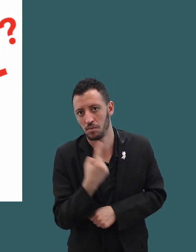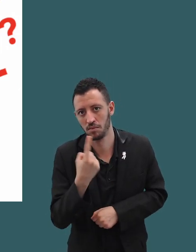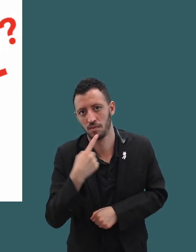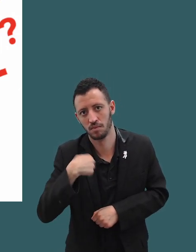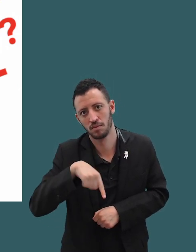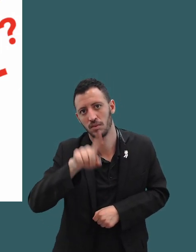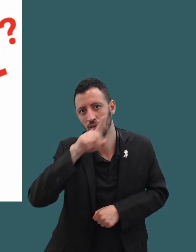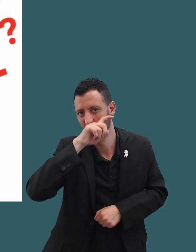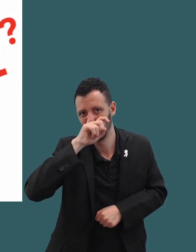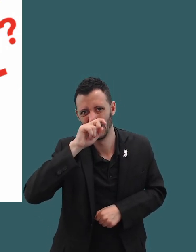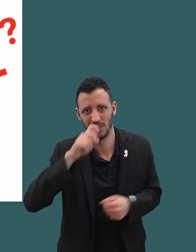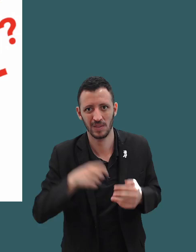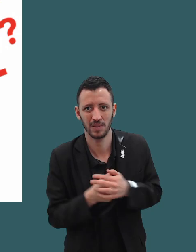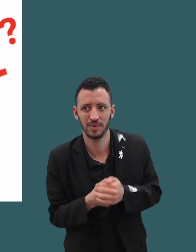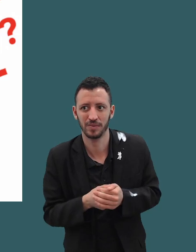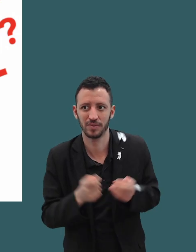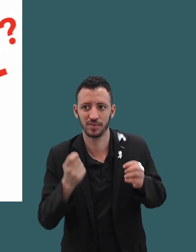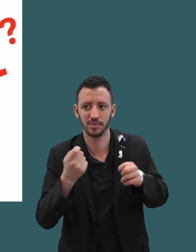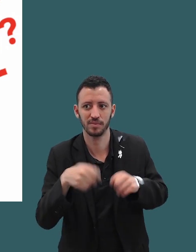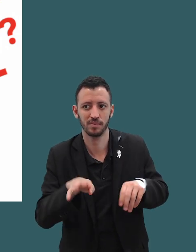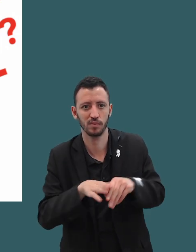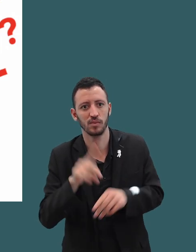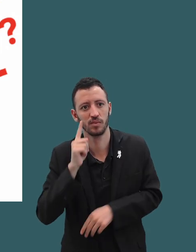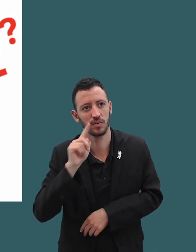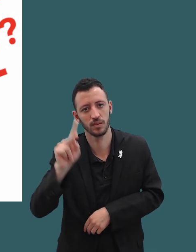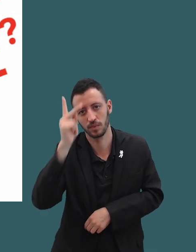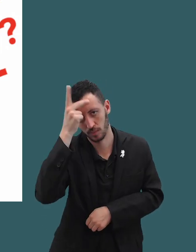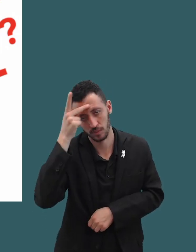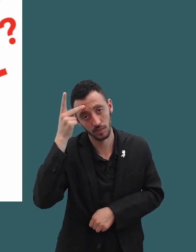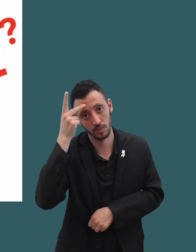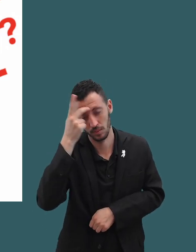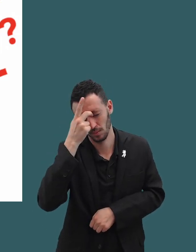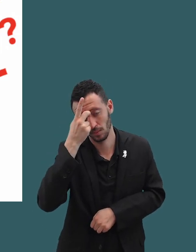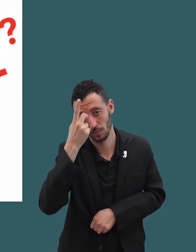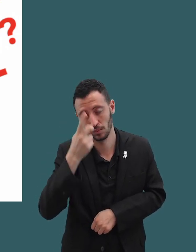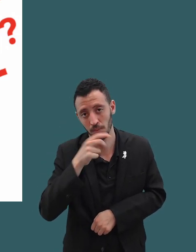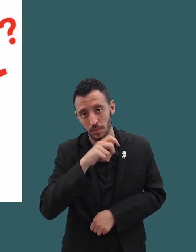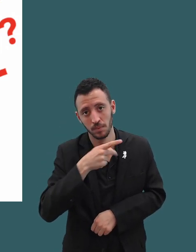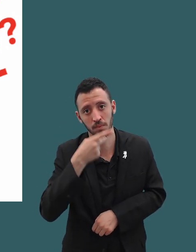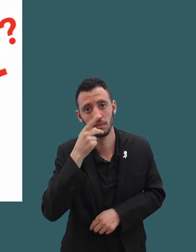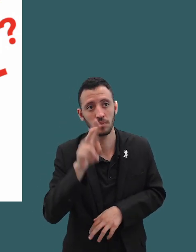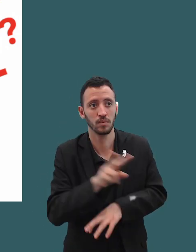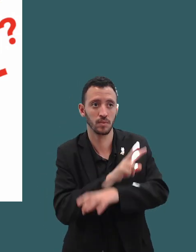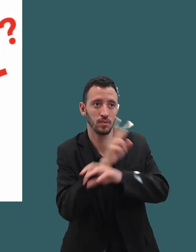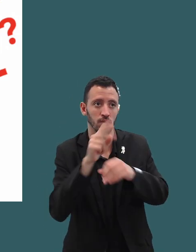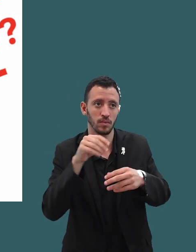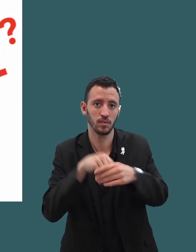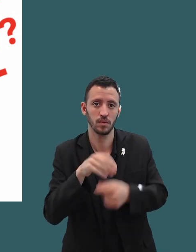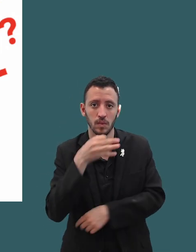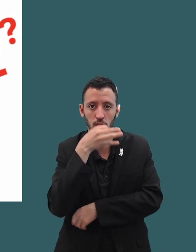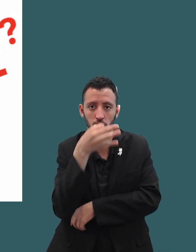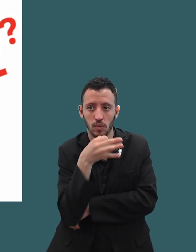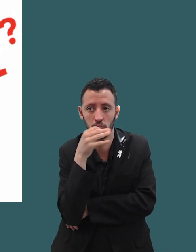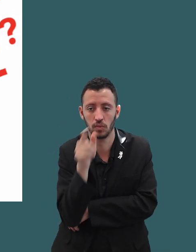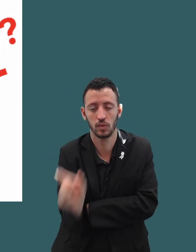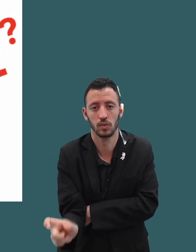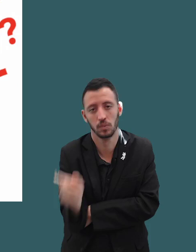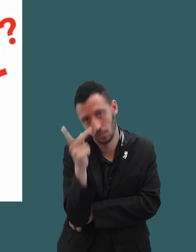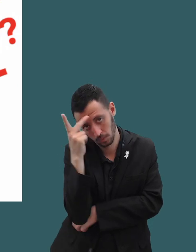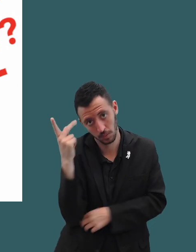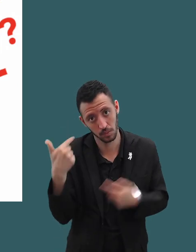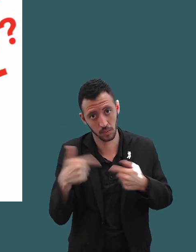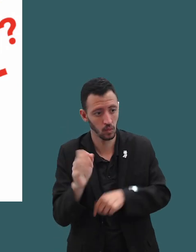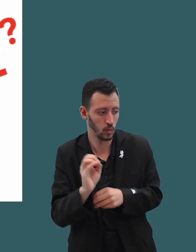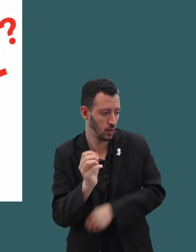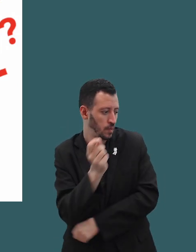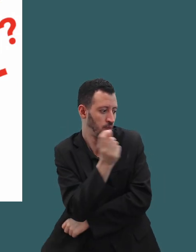vai alimentando o posicionamento das pessoas. Bom, então estou falando sobre isso. Aí vai ter a opinião da pessoa. Que não